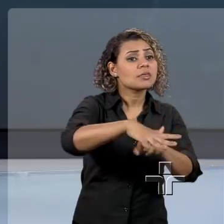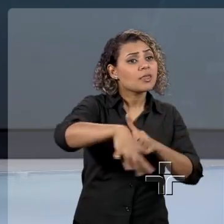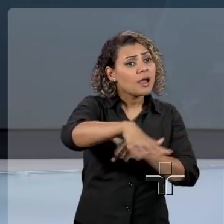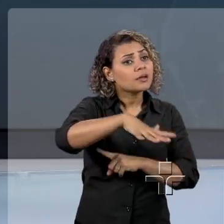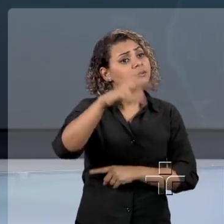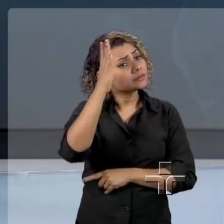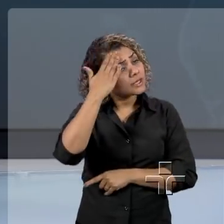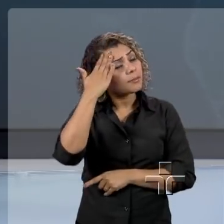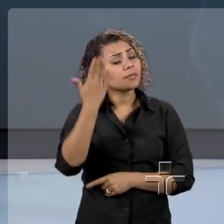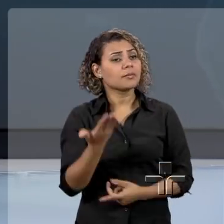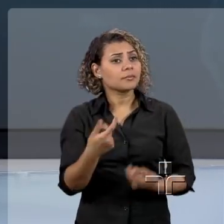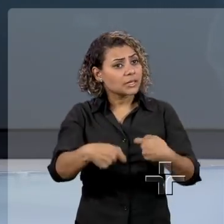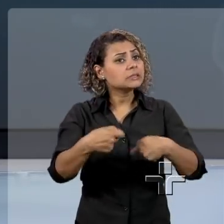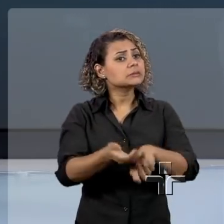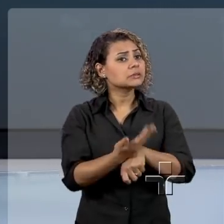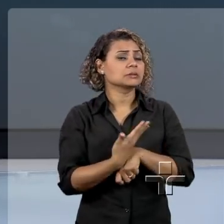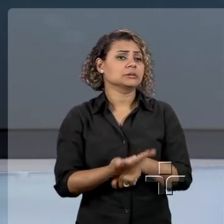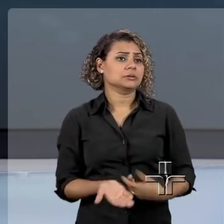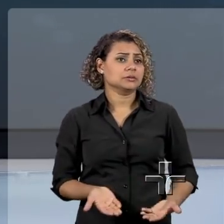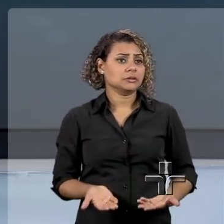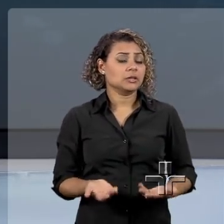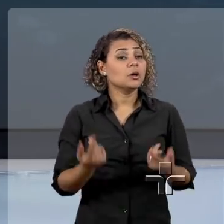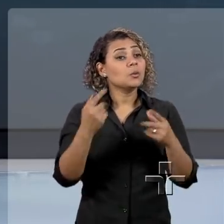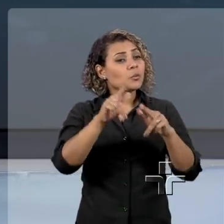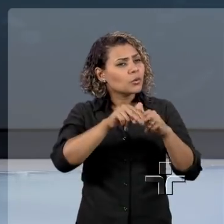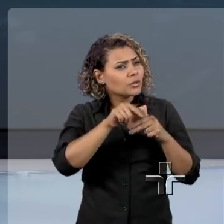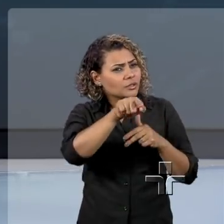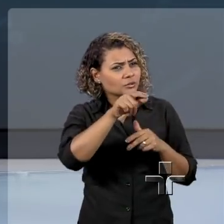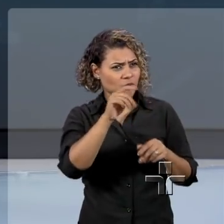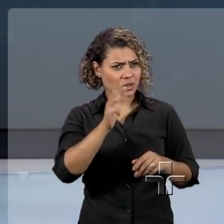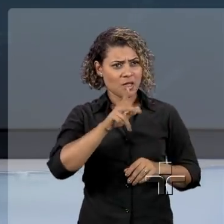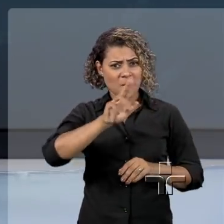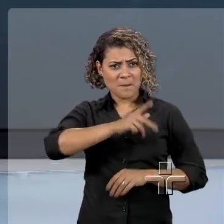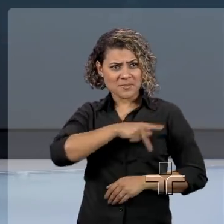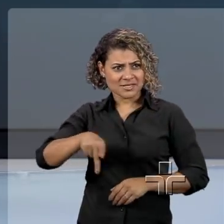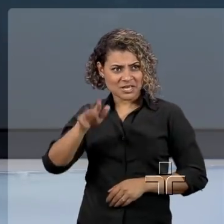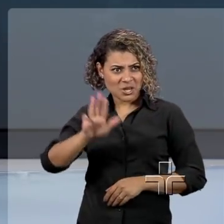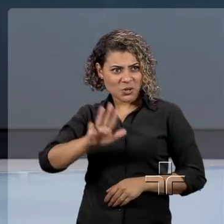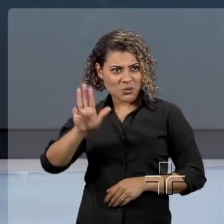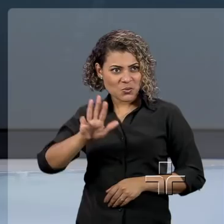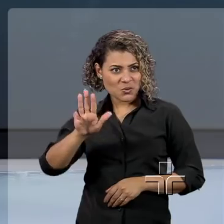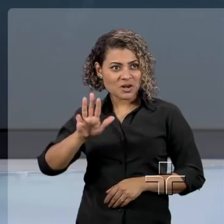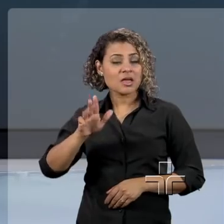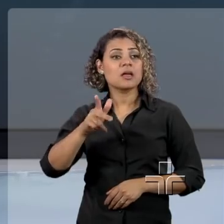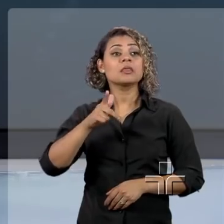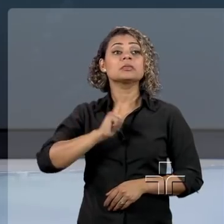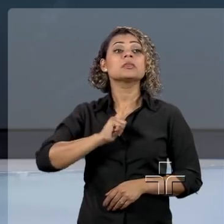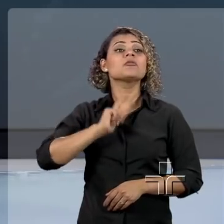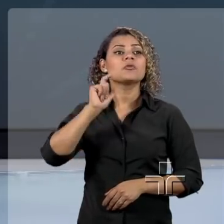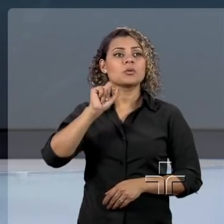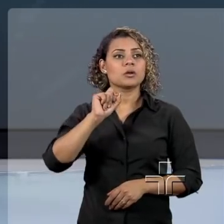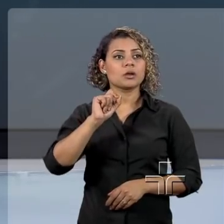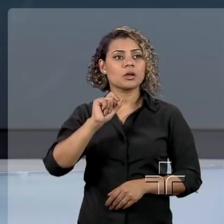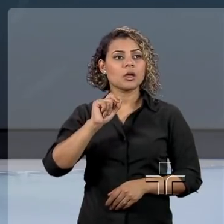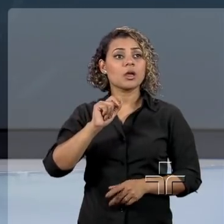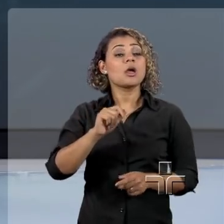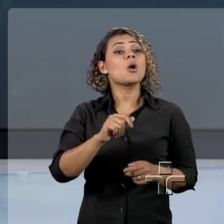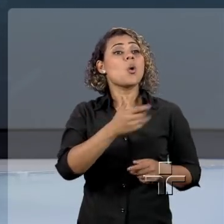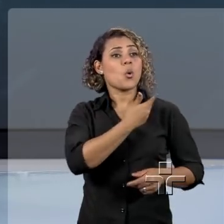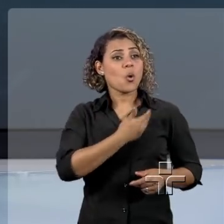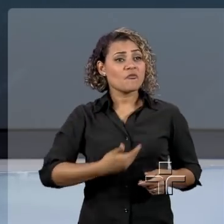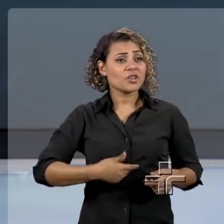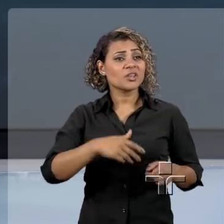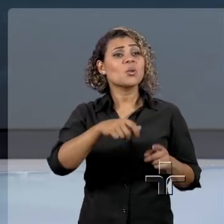é uma coisa que sempre vale ressaltar que tão logo o presidente Lula recebeu um país com inflação controlada e